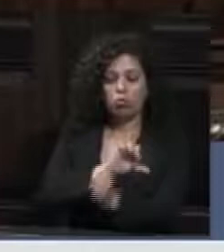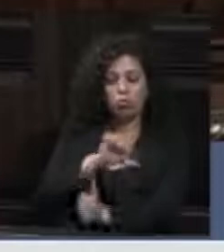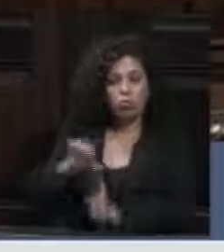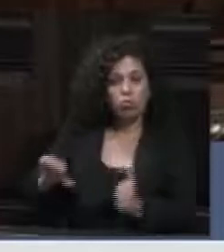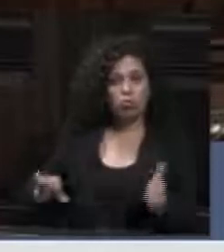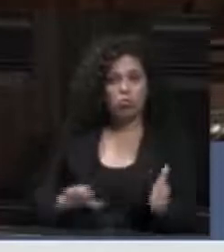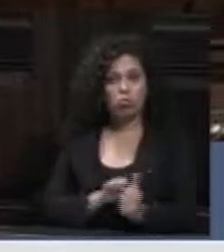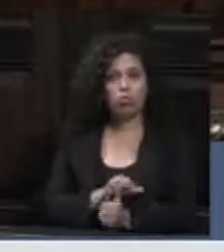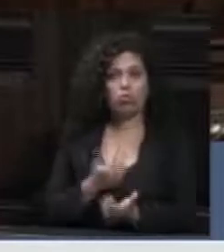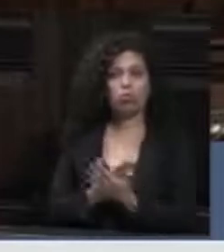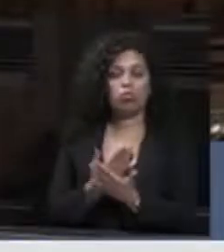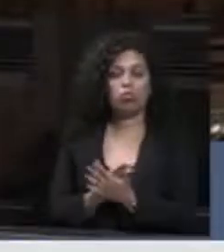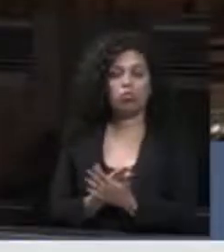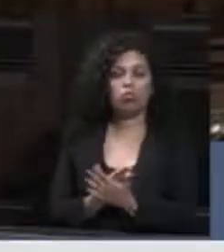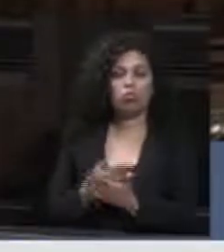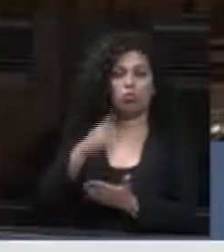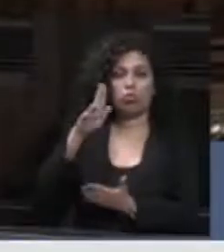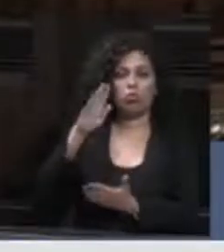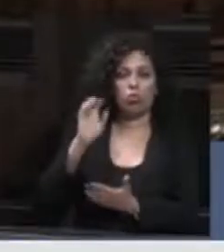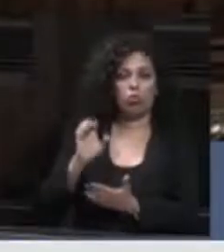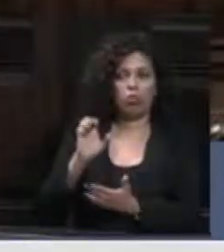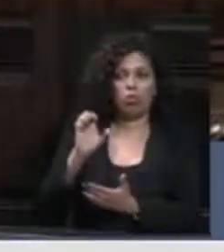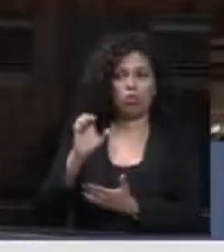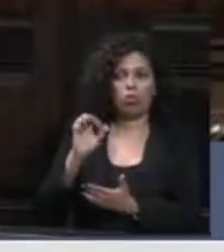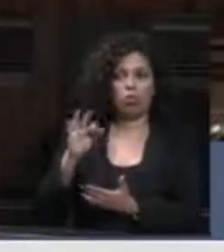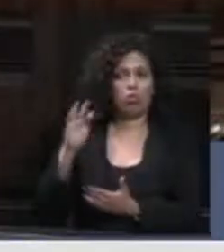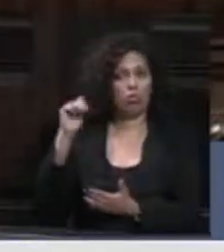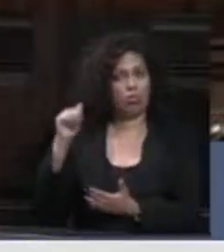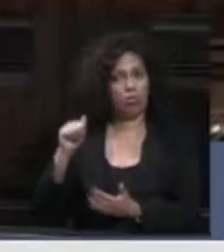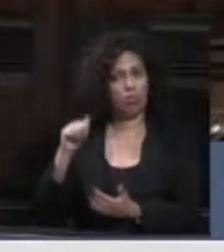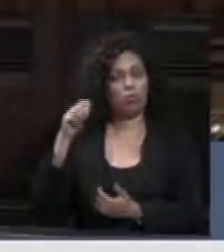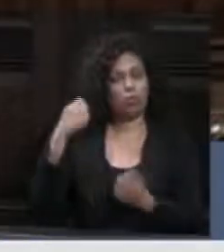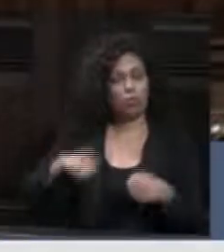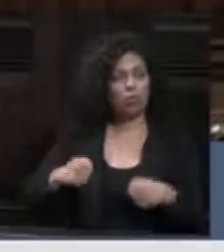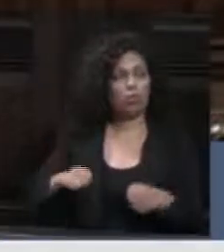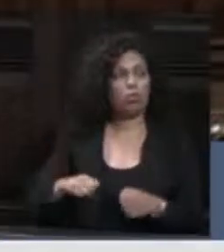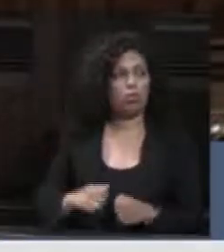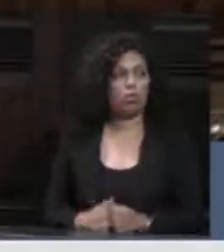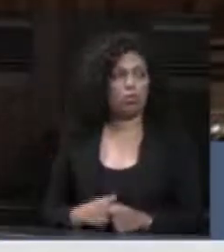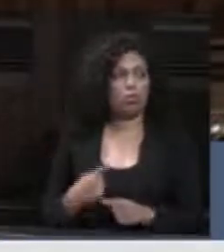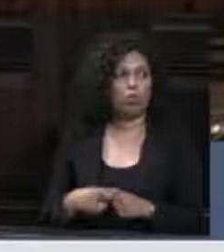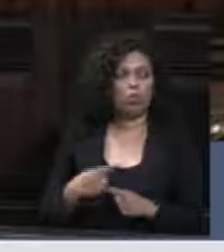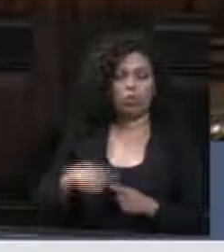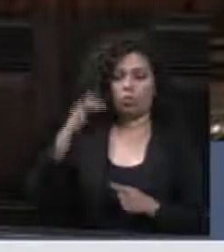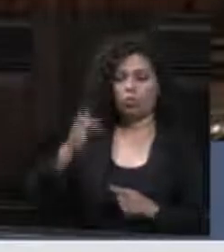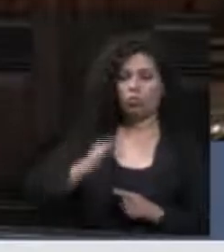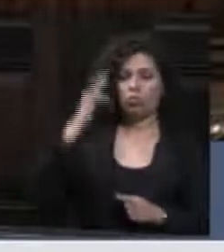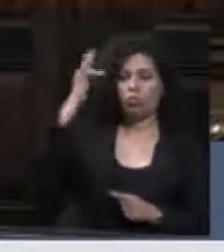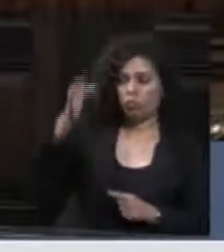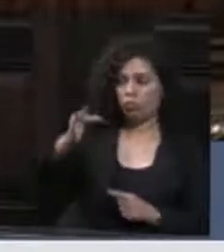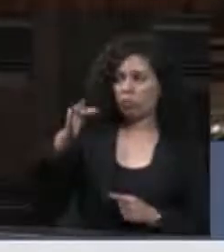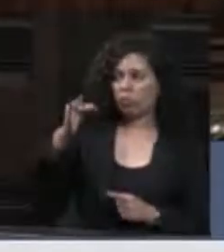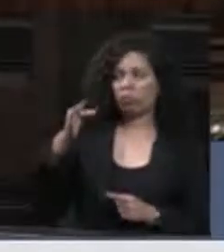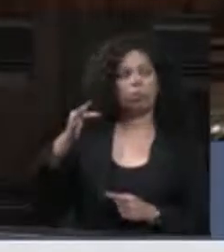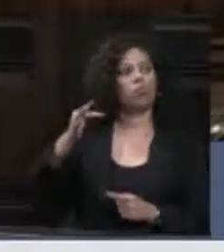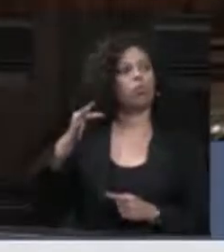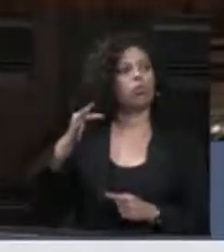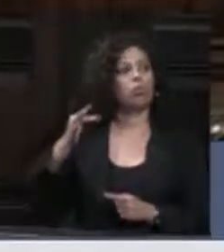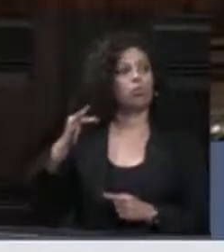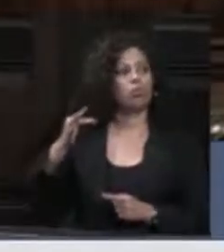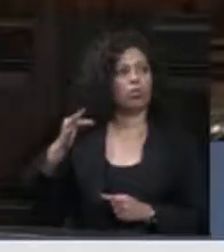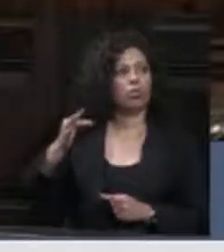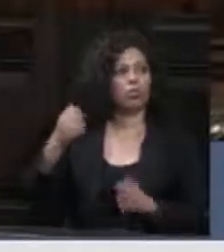de modo que a UENF, agora sim, possa ela, como a futura mantenedora do Antônio Sarlo,